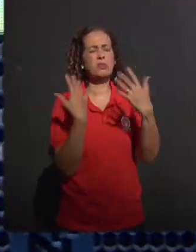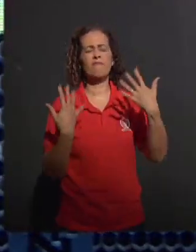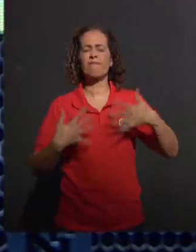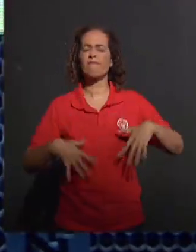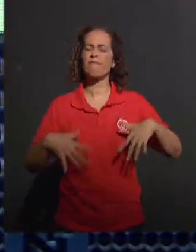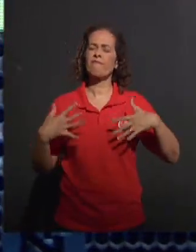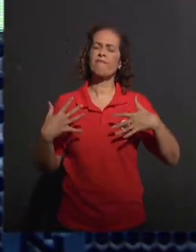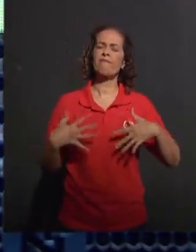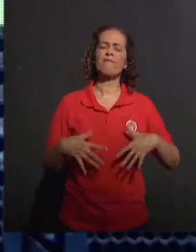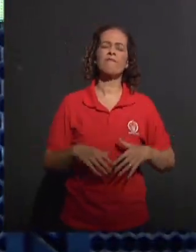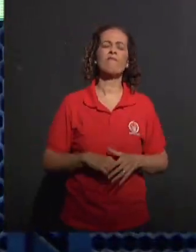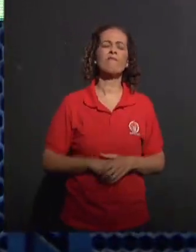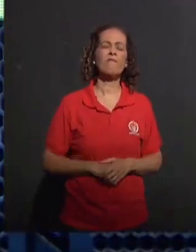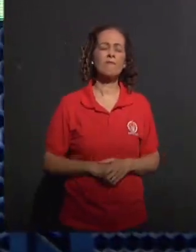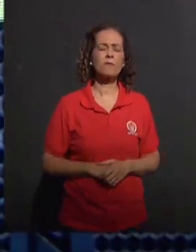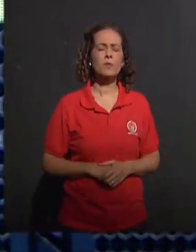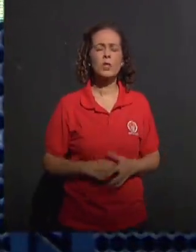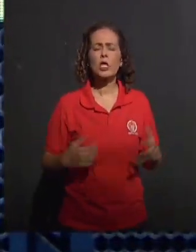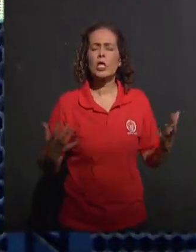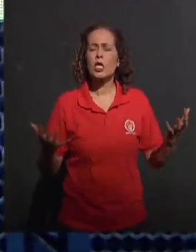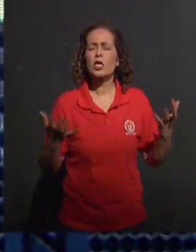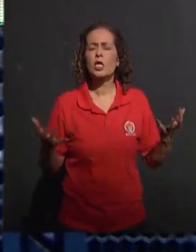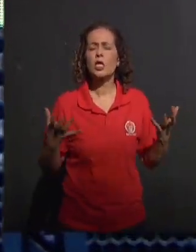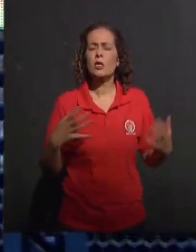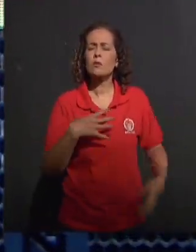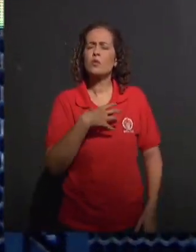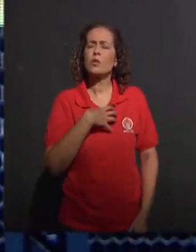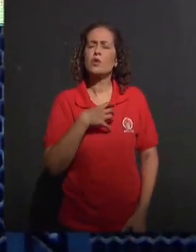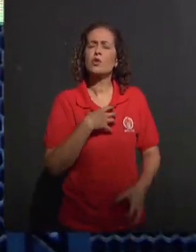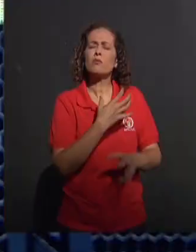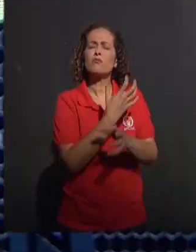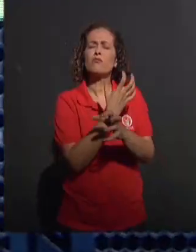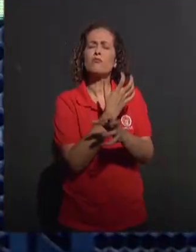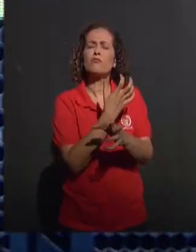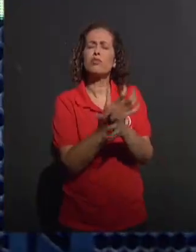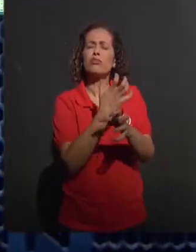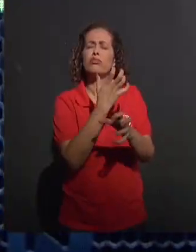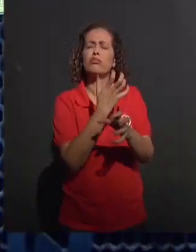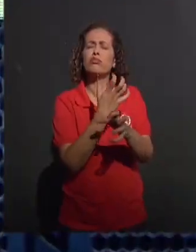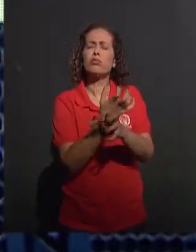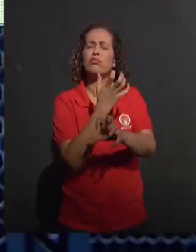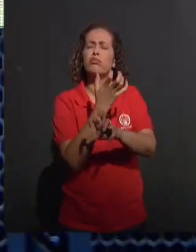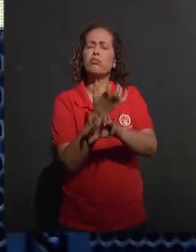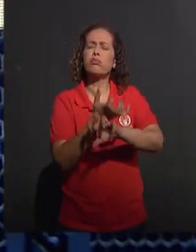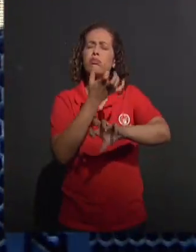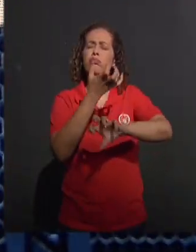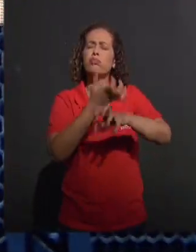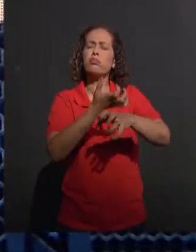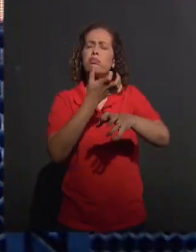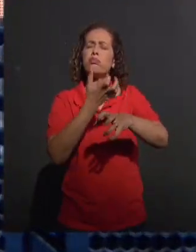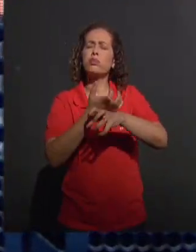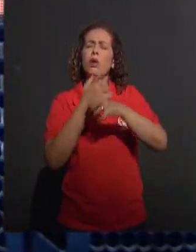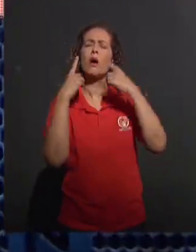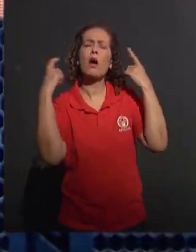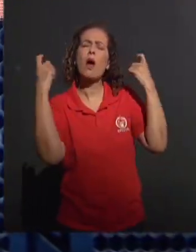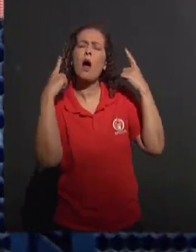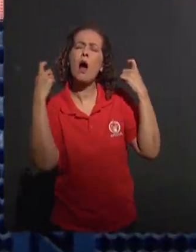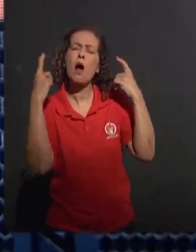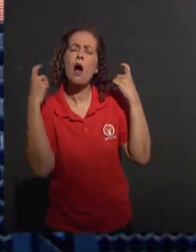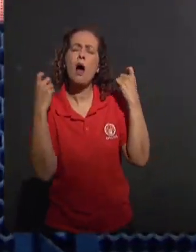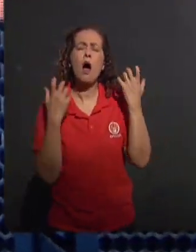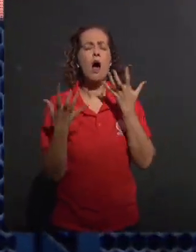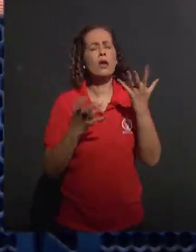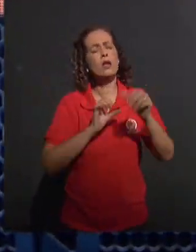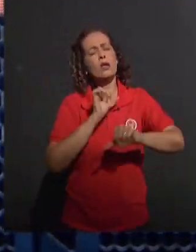queremos ouvir o ruído dos ossos batendo, ouça o seu osso, queremos ver os tendões, ó